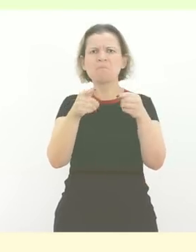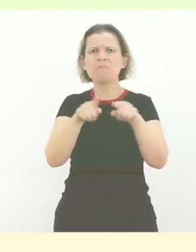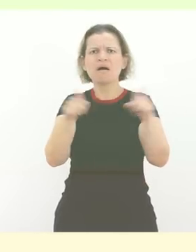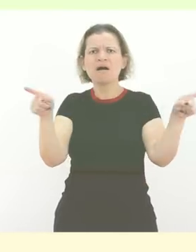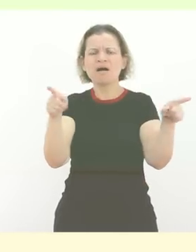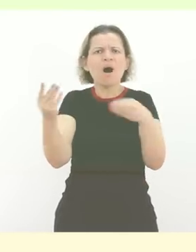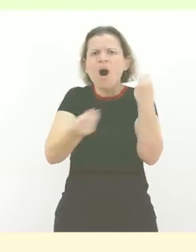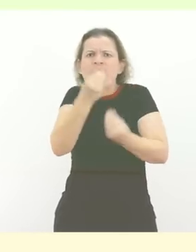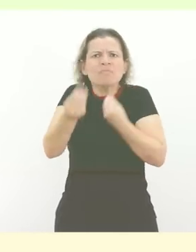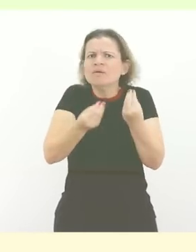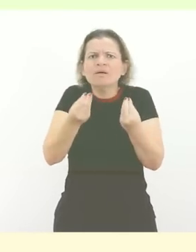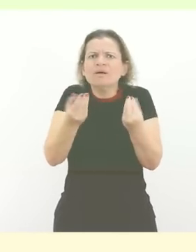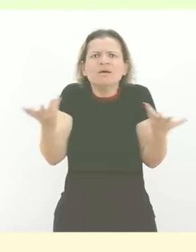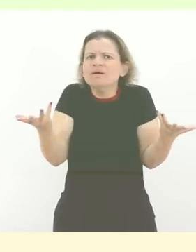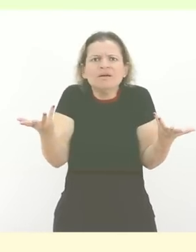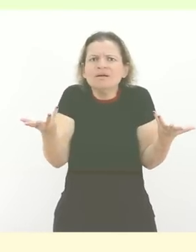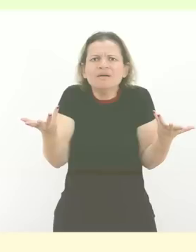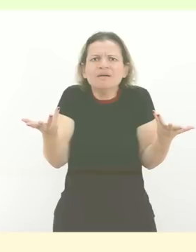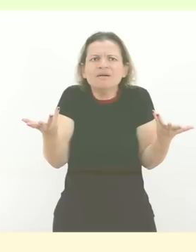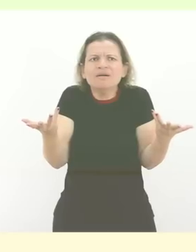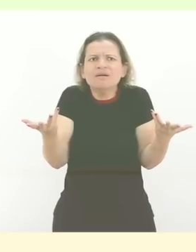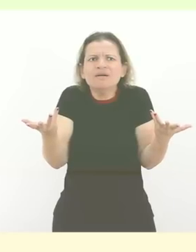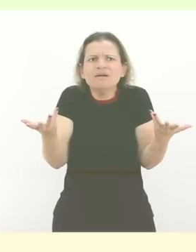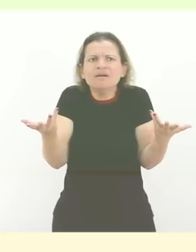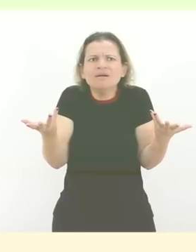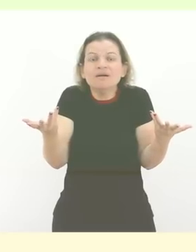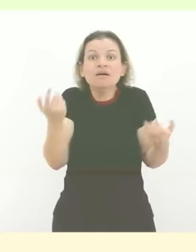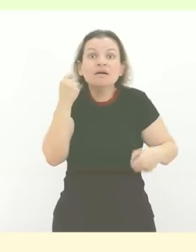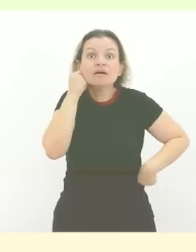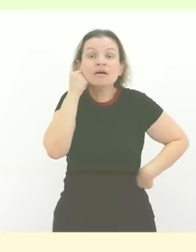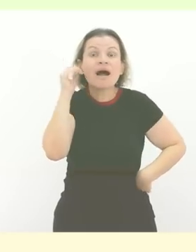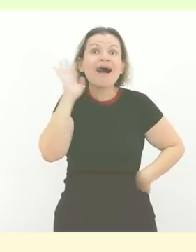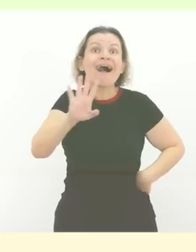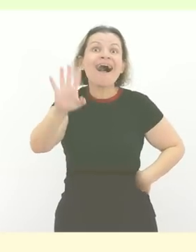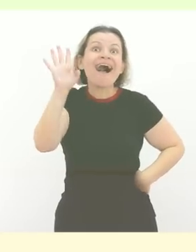Sei, mas como a gente vai fazer isso?